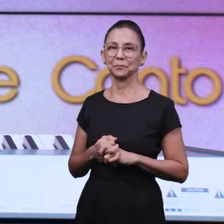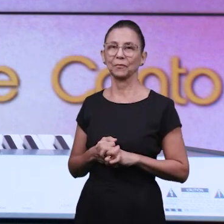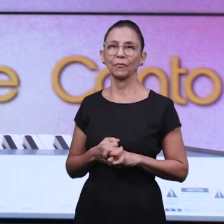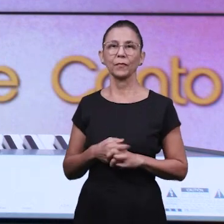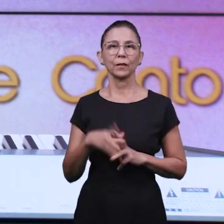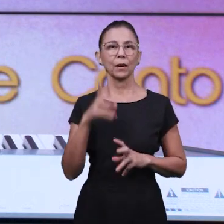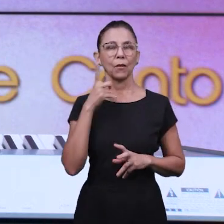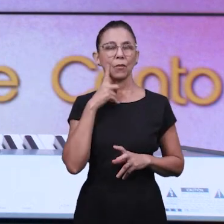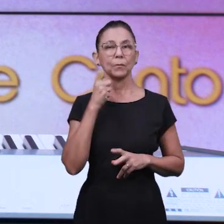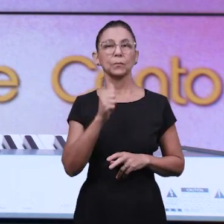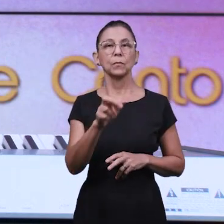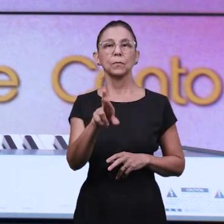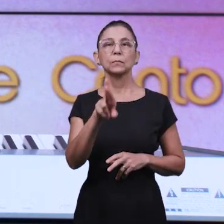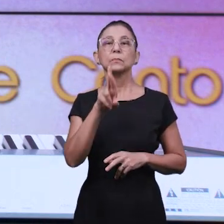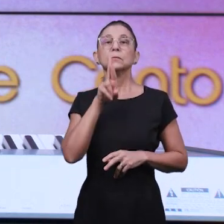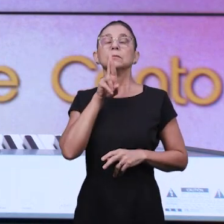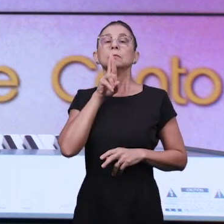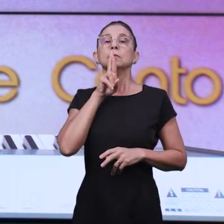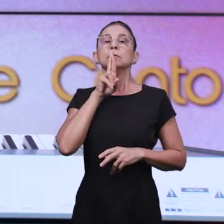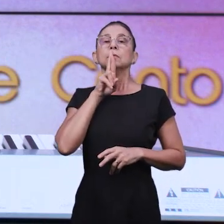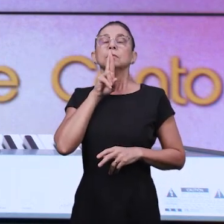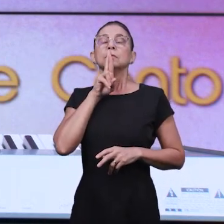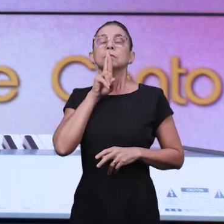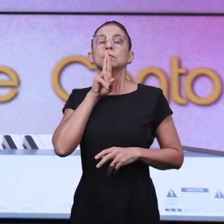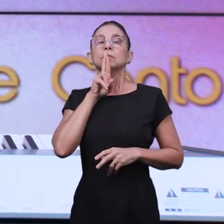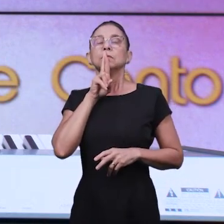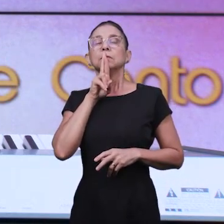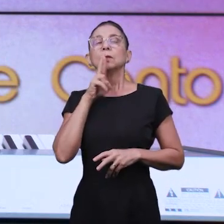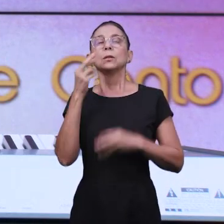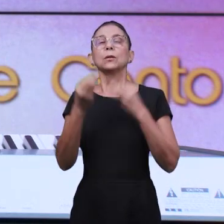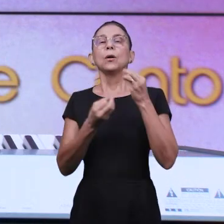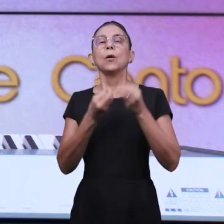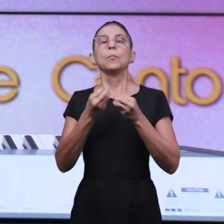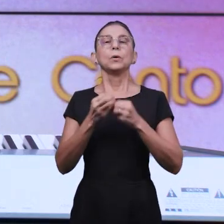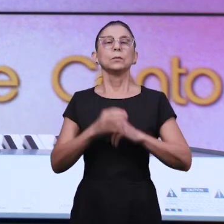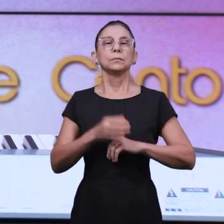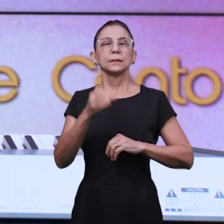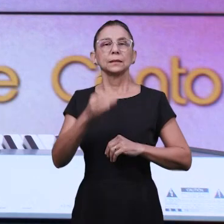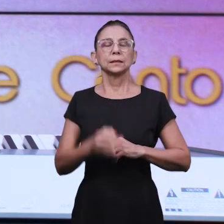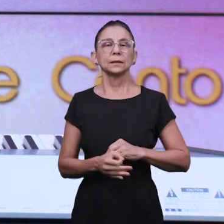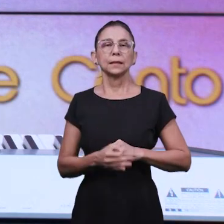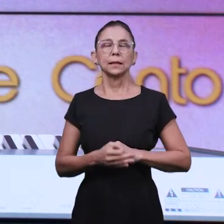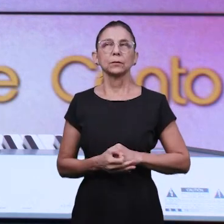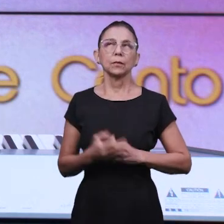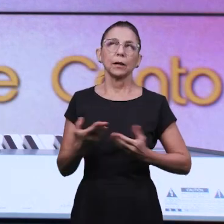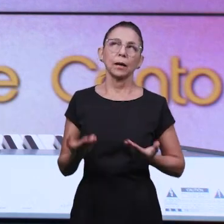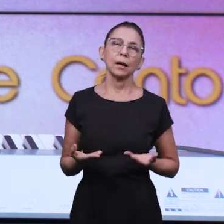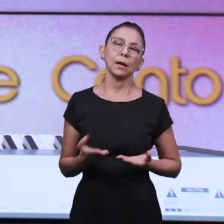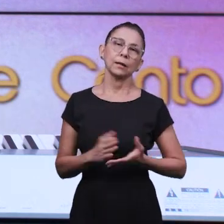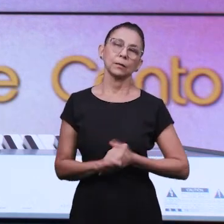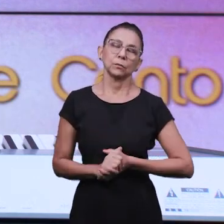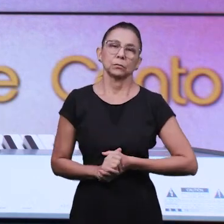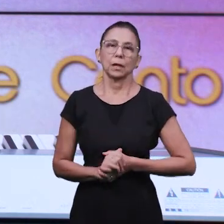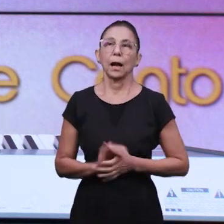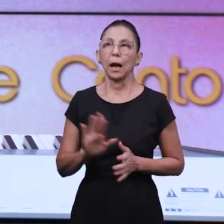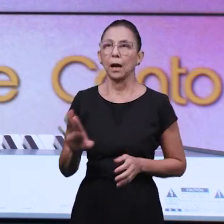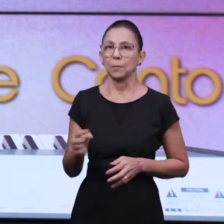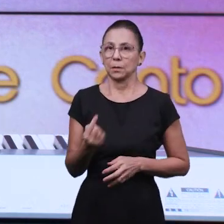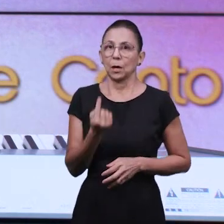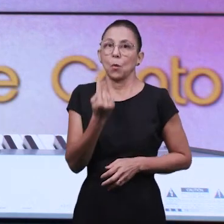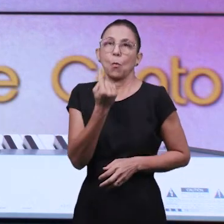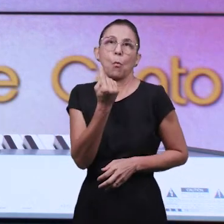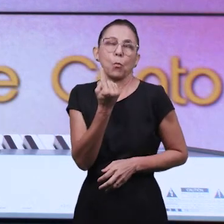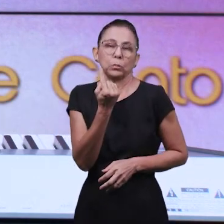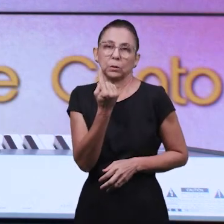a questão da respiração, da movimentação adequada. E não estamos aqui falando que esse é o